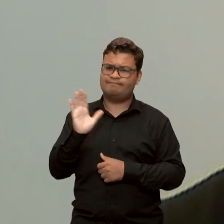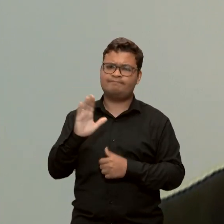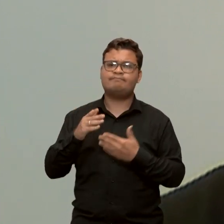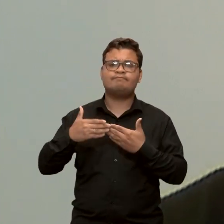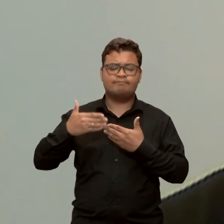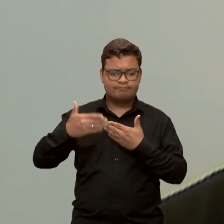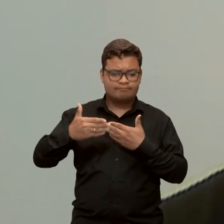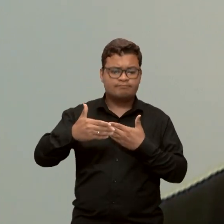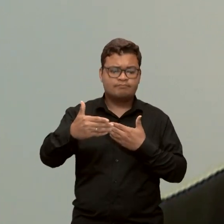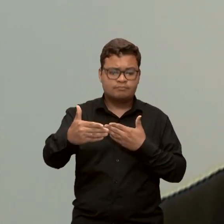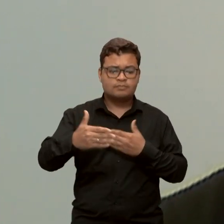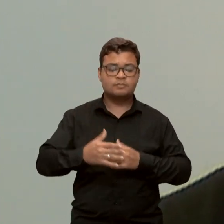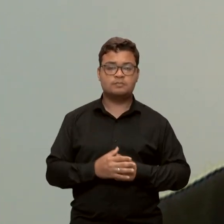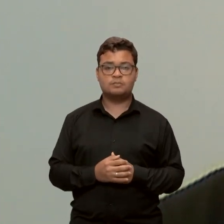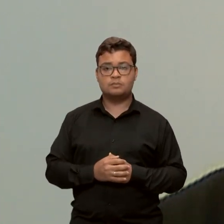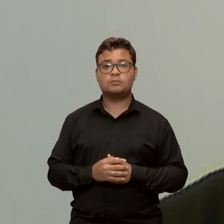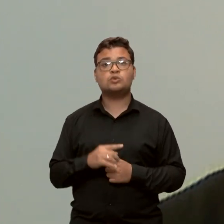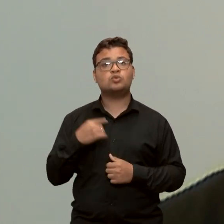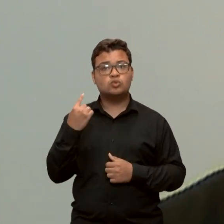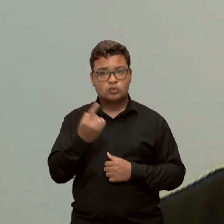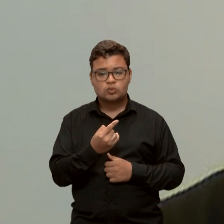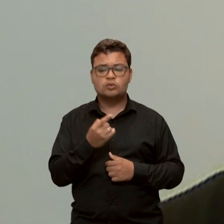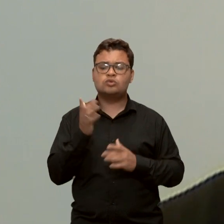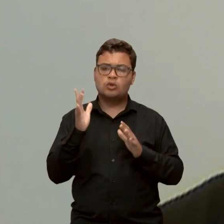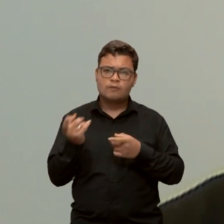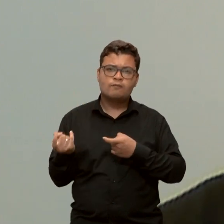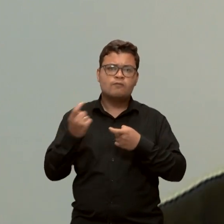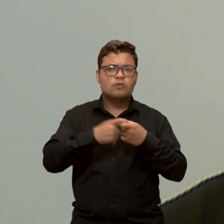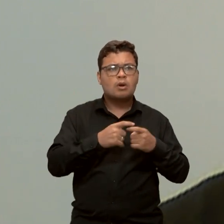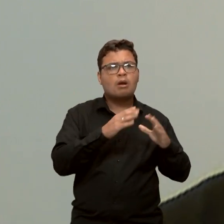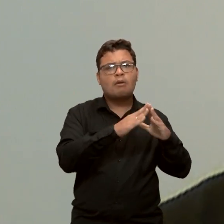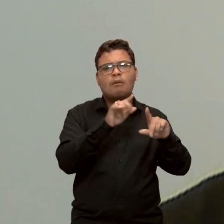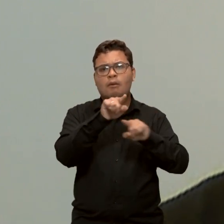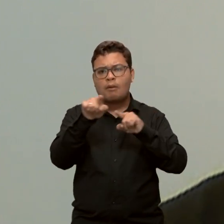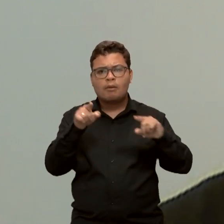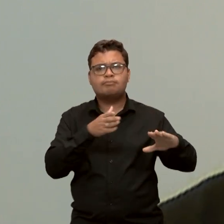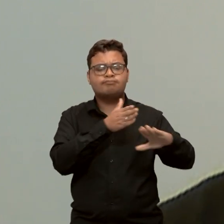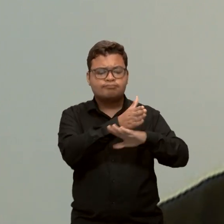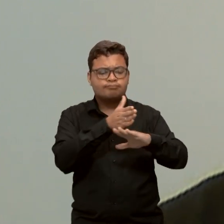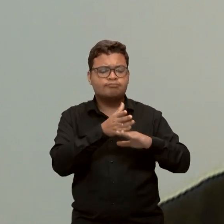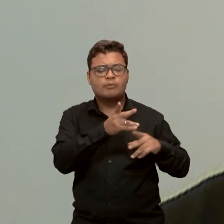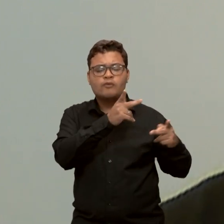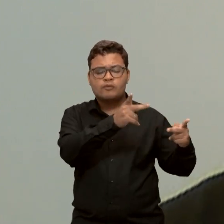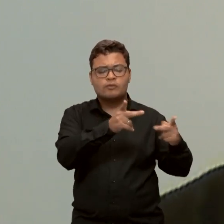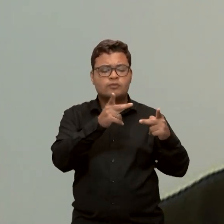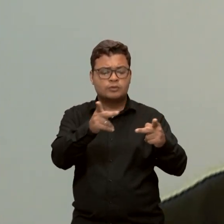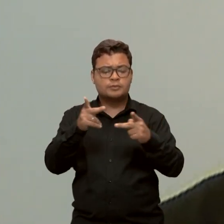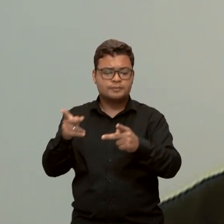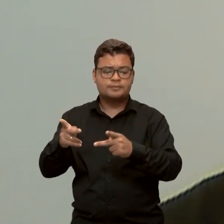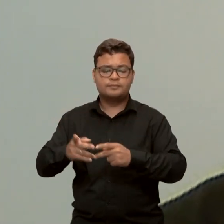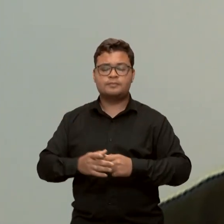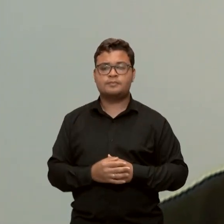efetivo, voltou todo o trabalho normal, mas isso, infelizmente, não tem